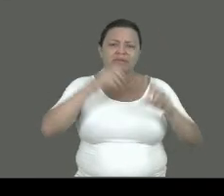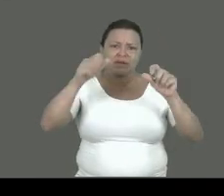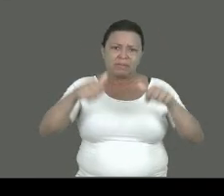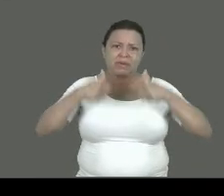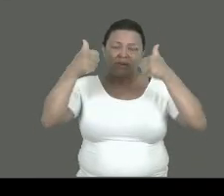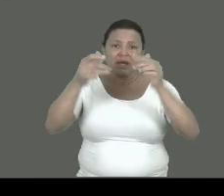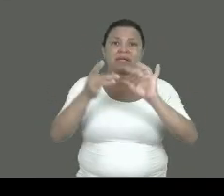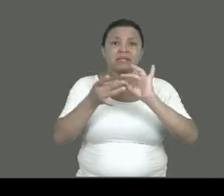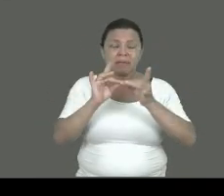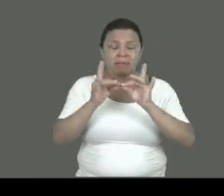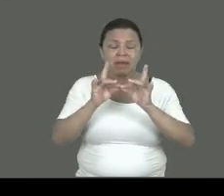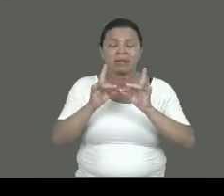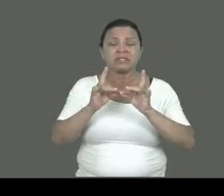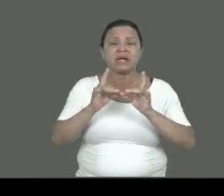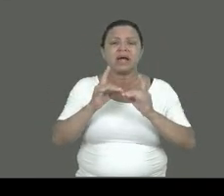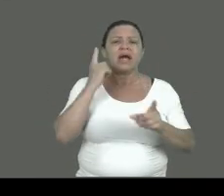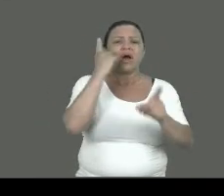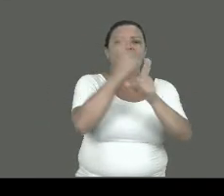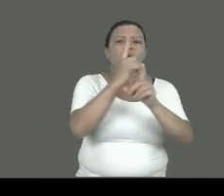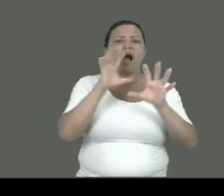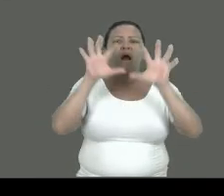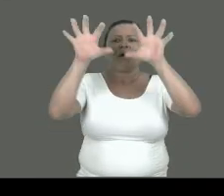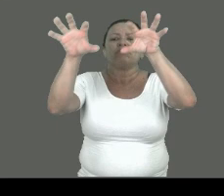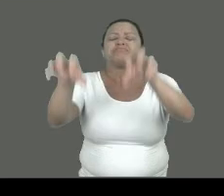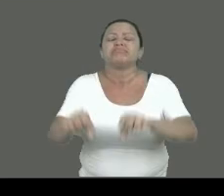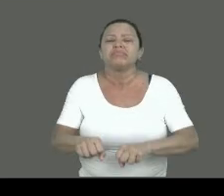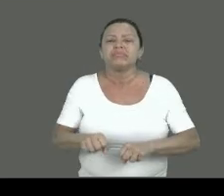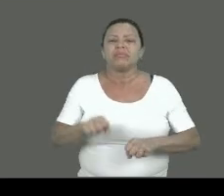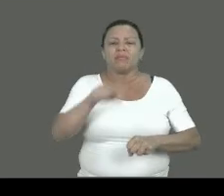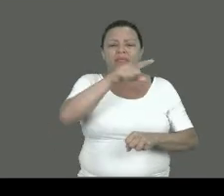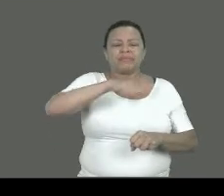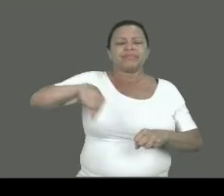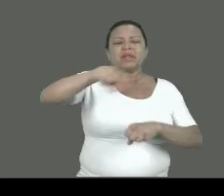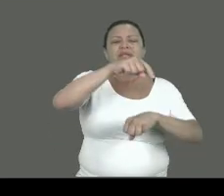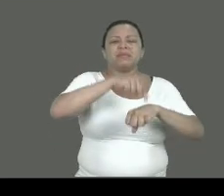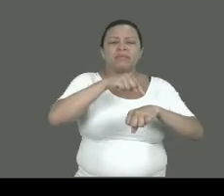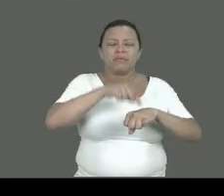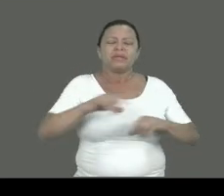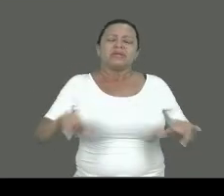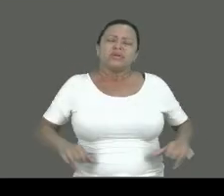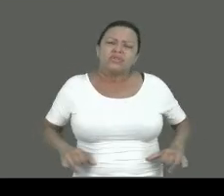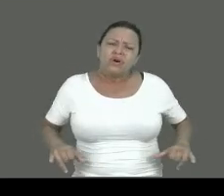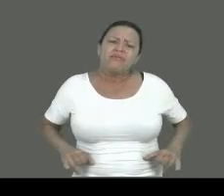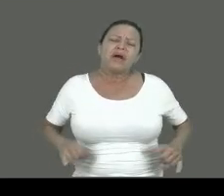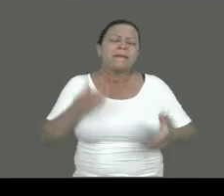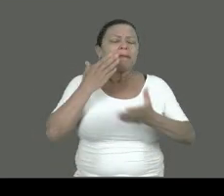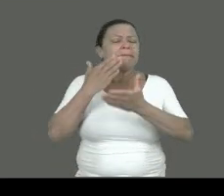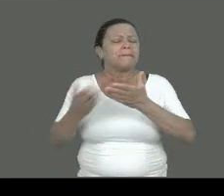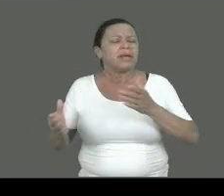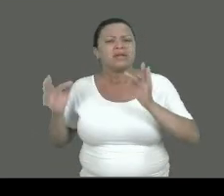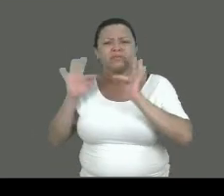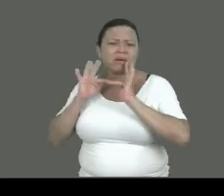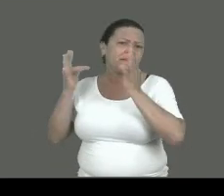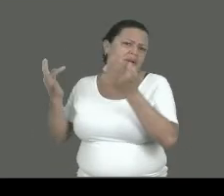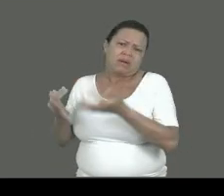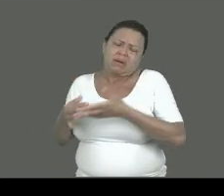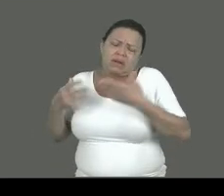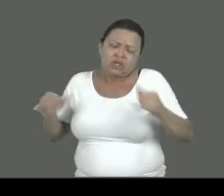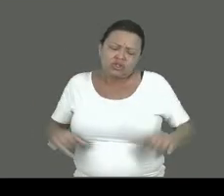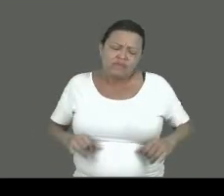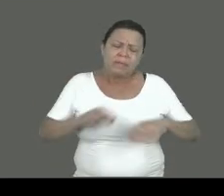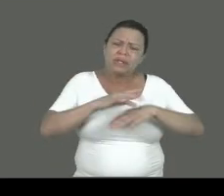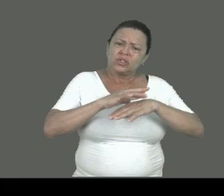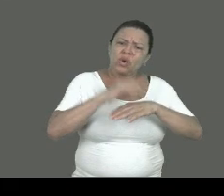prece também possa alcançar todos aqueles que estão, nesse momento, sofrendo a perda de um ente querido, sofrendo com uma